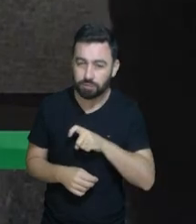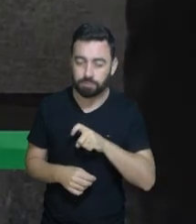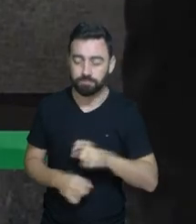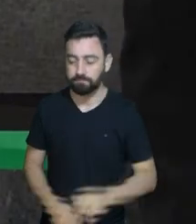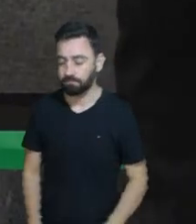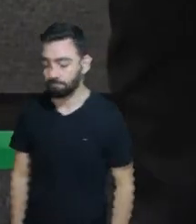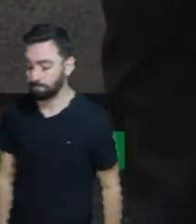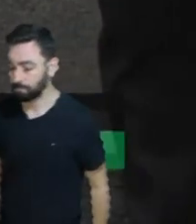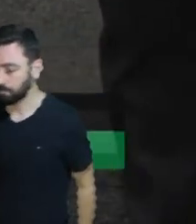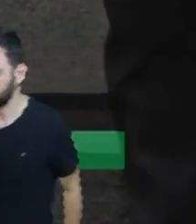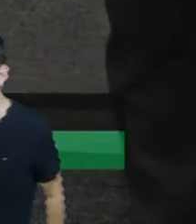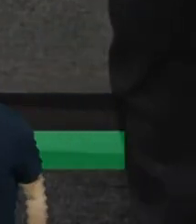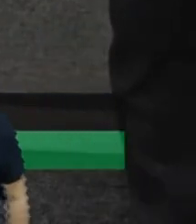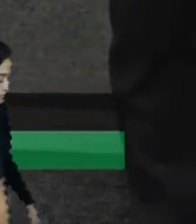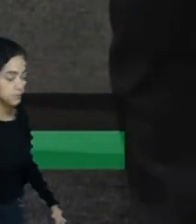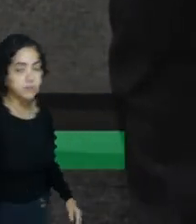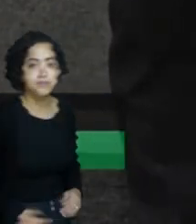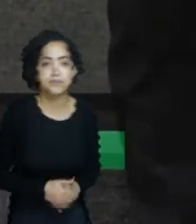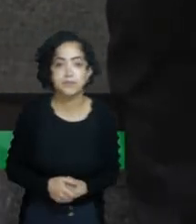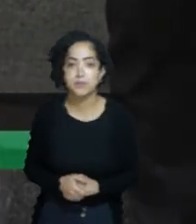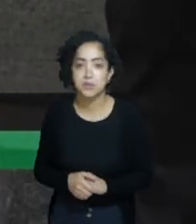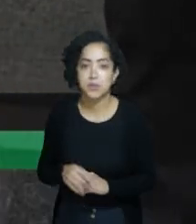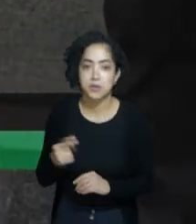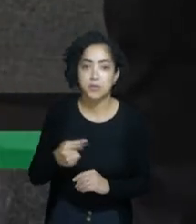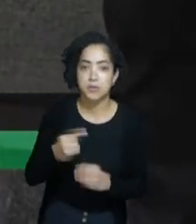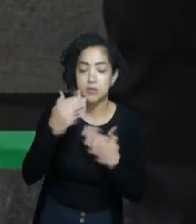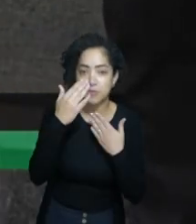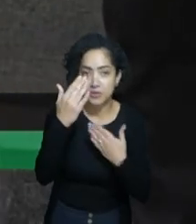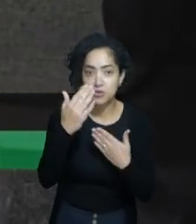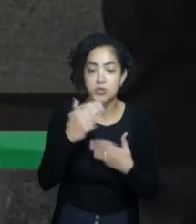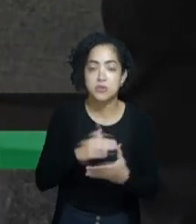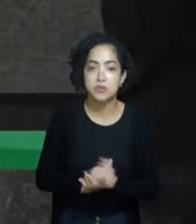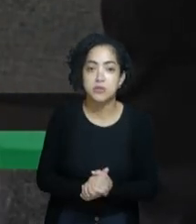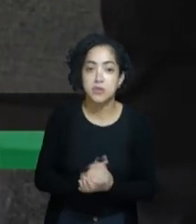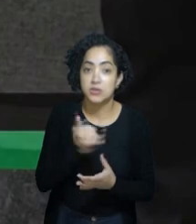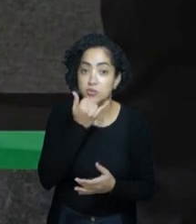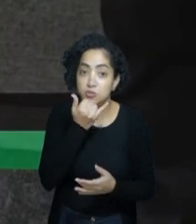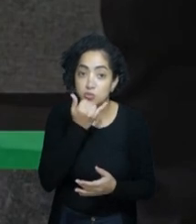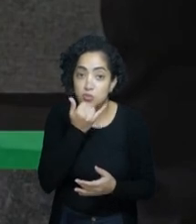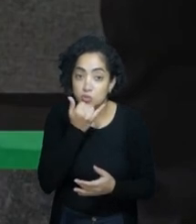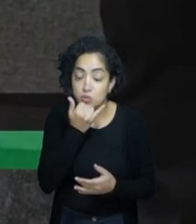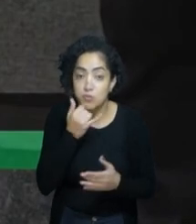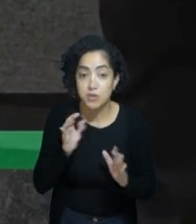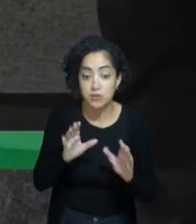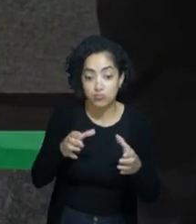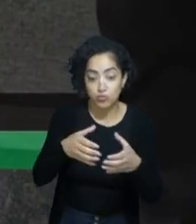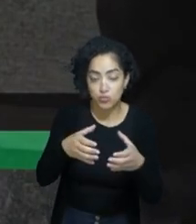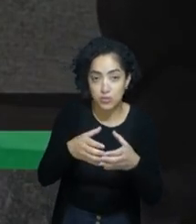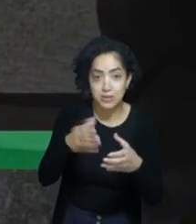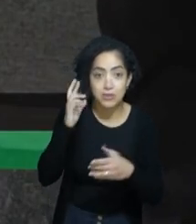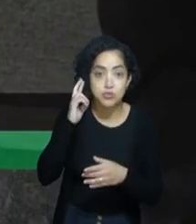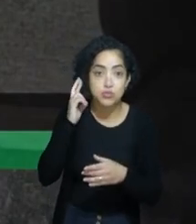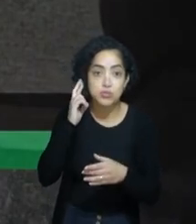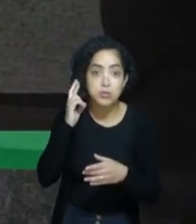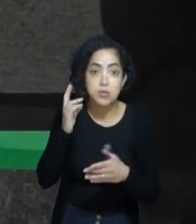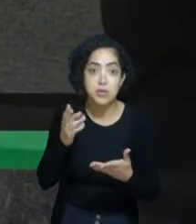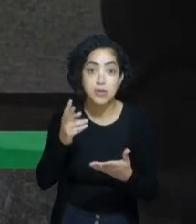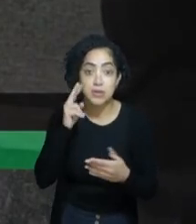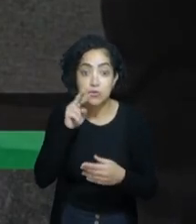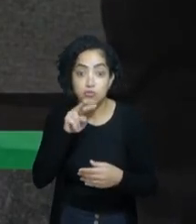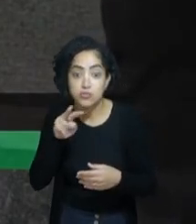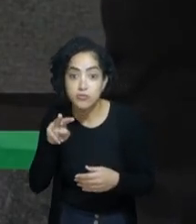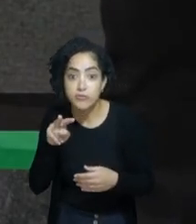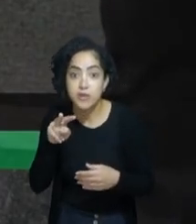luz primeiro lugar pedir desculpas aqui em nome da Assembleia a comunidade surda que nos vê nesse momento mas não nos ouve e não nos